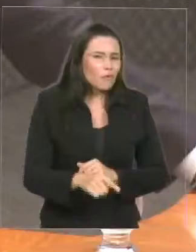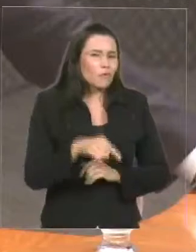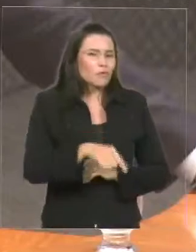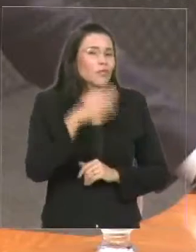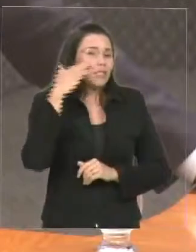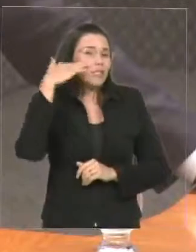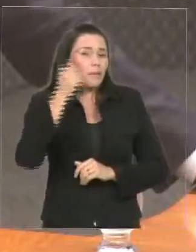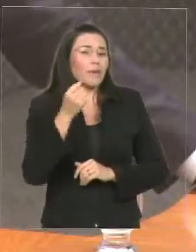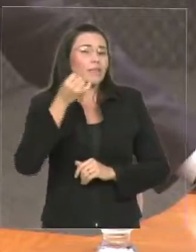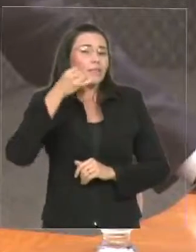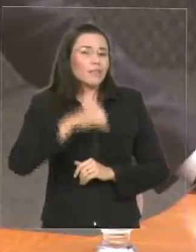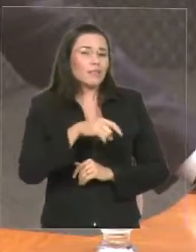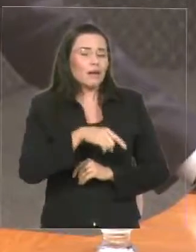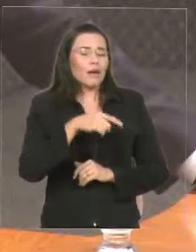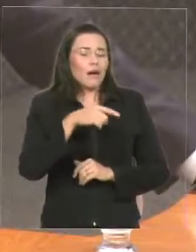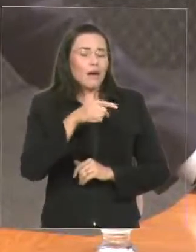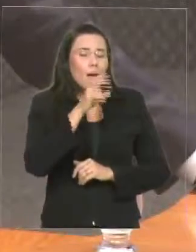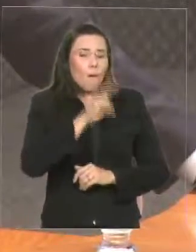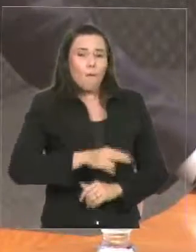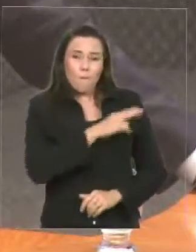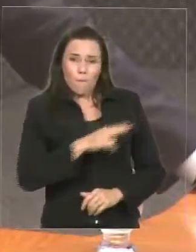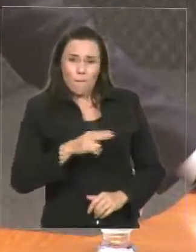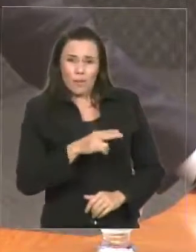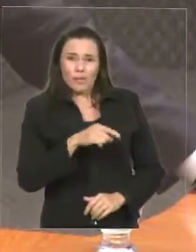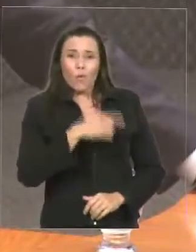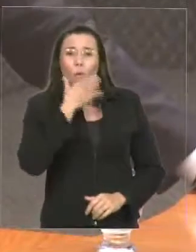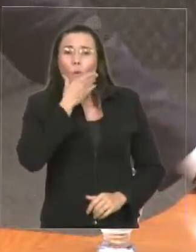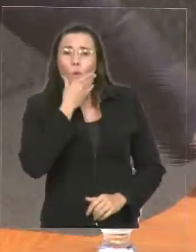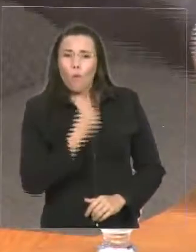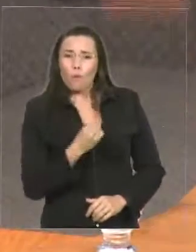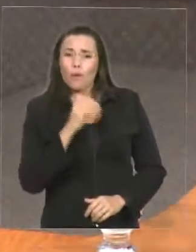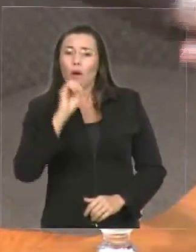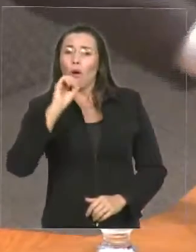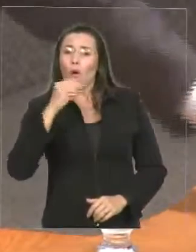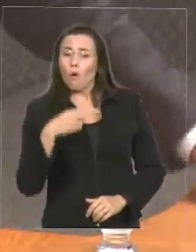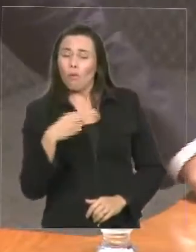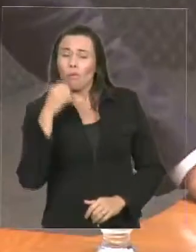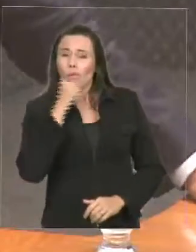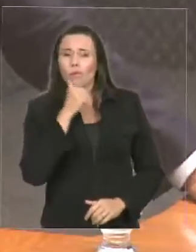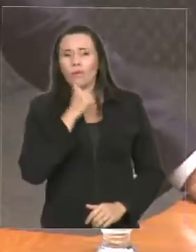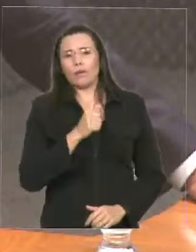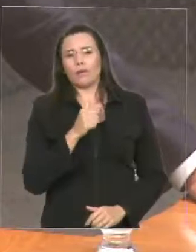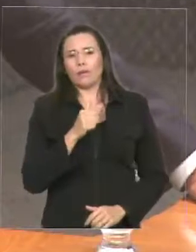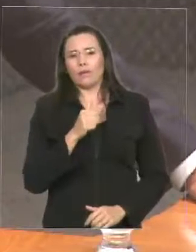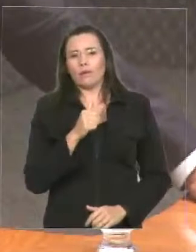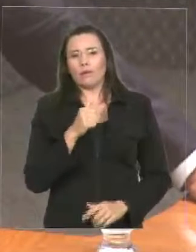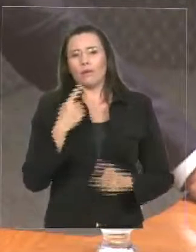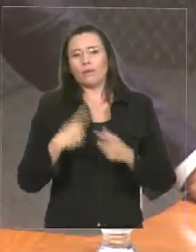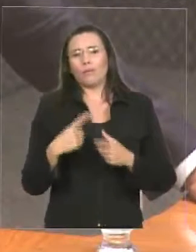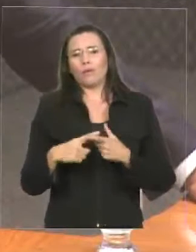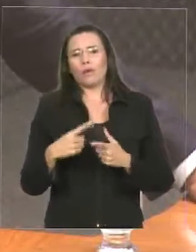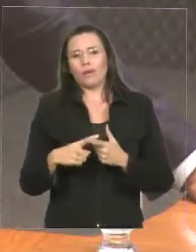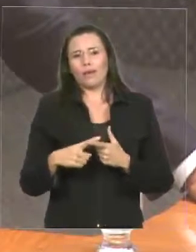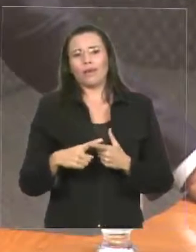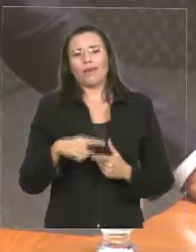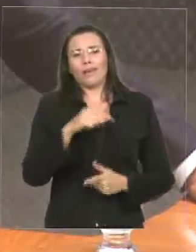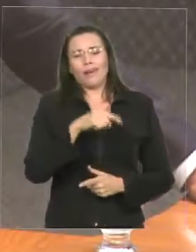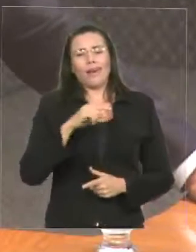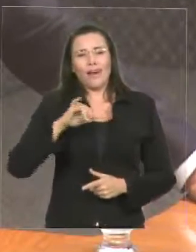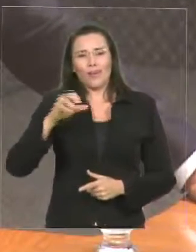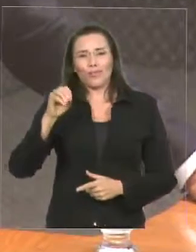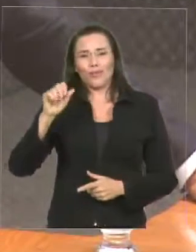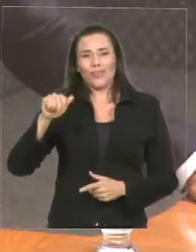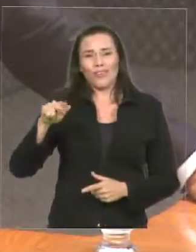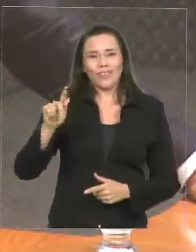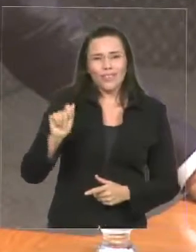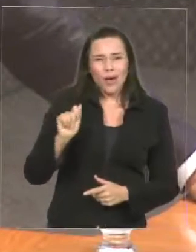segundo os historiadores, a papisa Joana, né, descoberta depois, e daí começou a igreja a ser